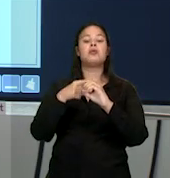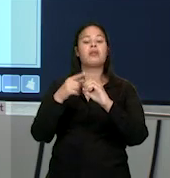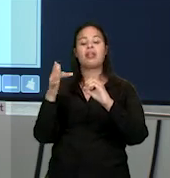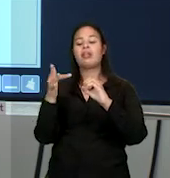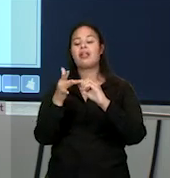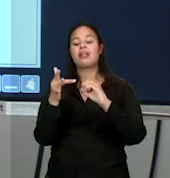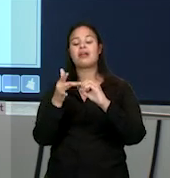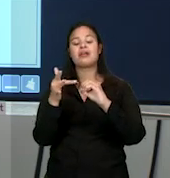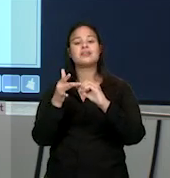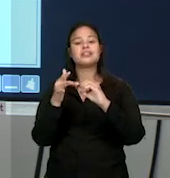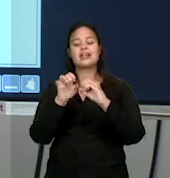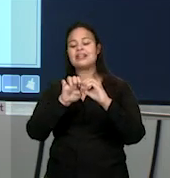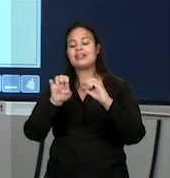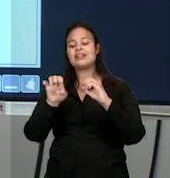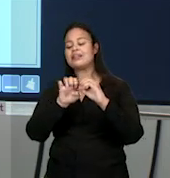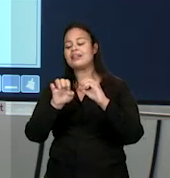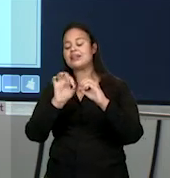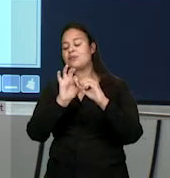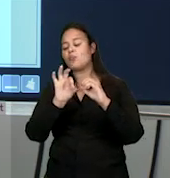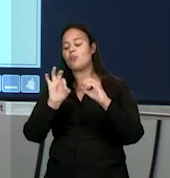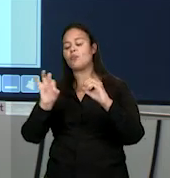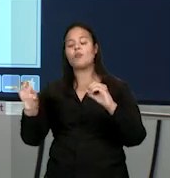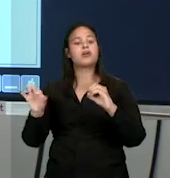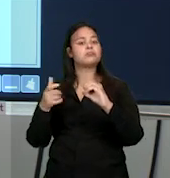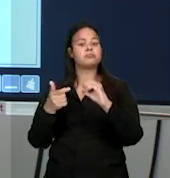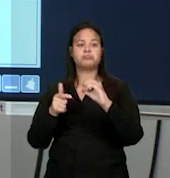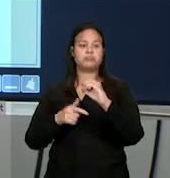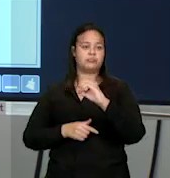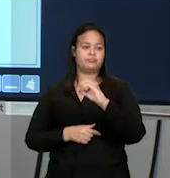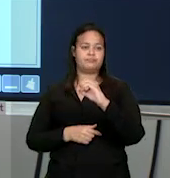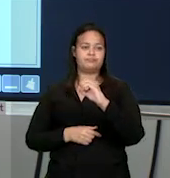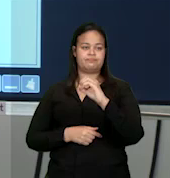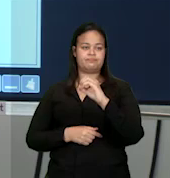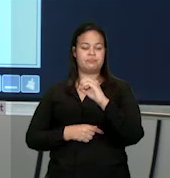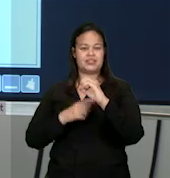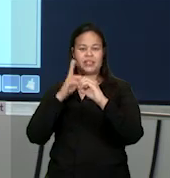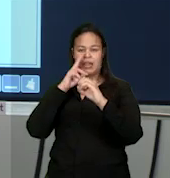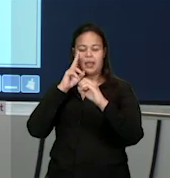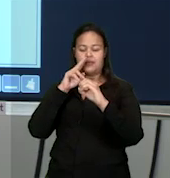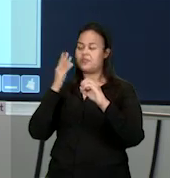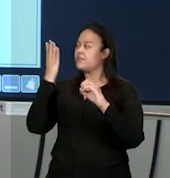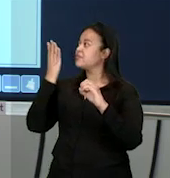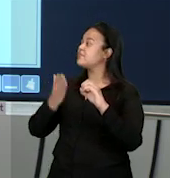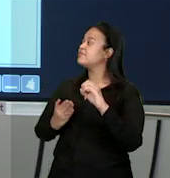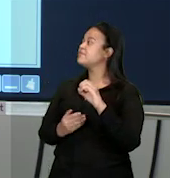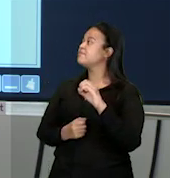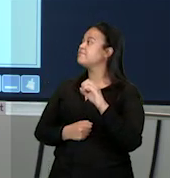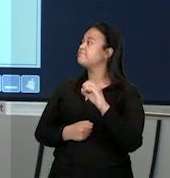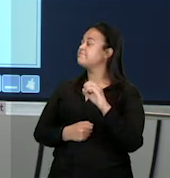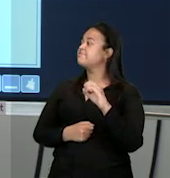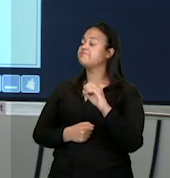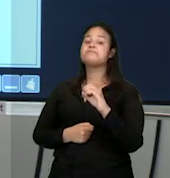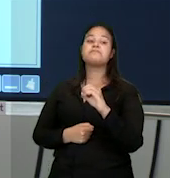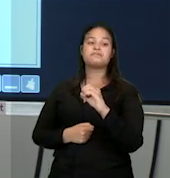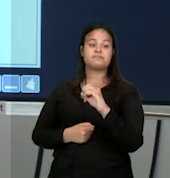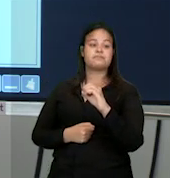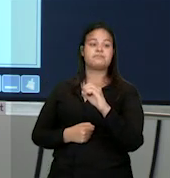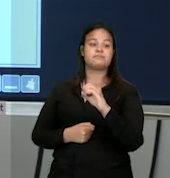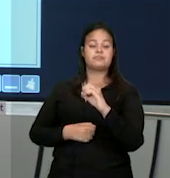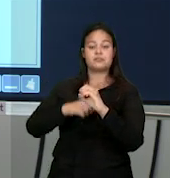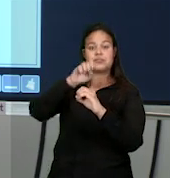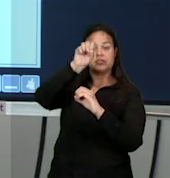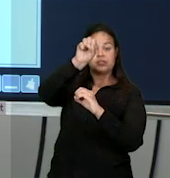encosta lá na linha, tá? Se você lembrar aqui do círculo aqui, ó, veja, essa daqui, esse eixo é o eixo do